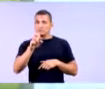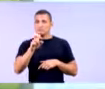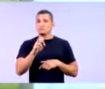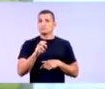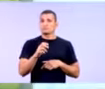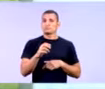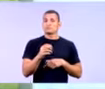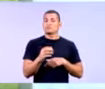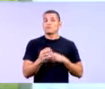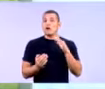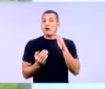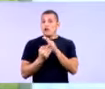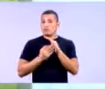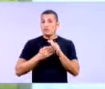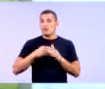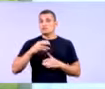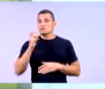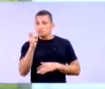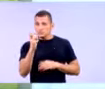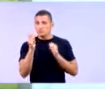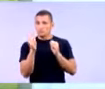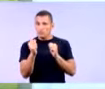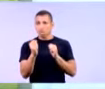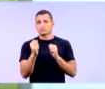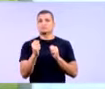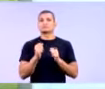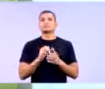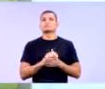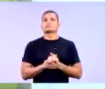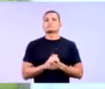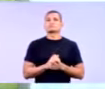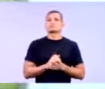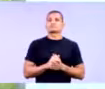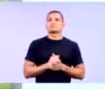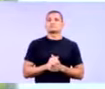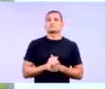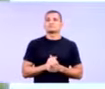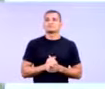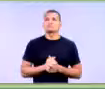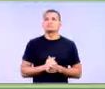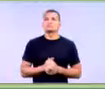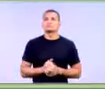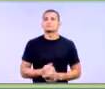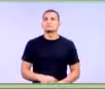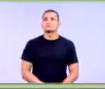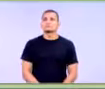máximo 5 palavras-chave. Entre elas, ponto final.